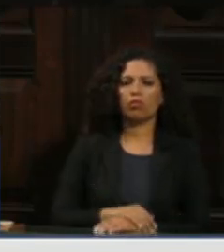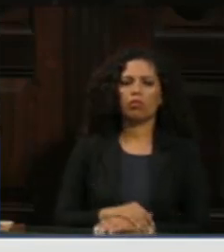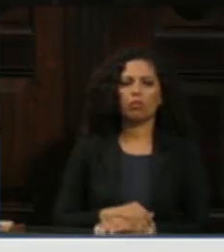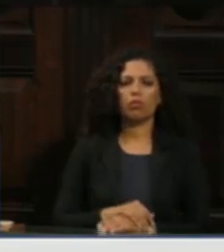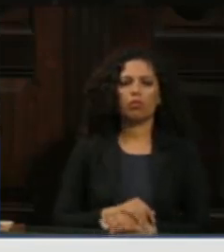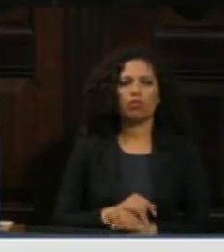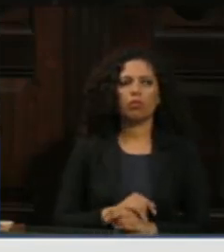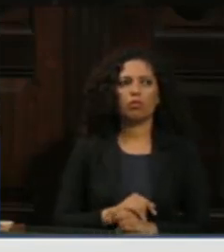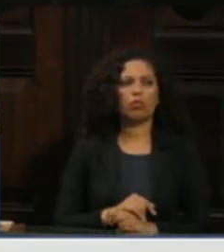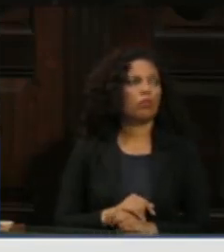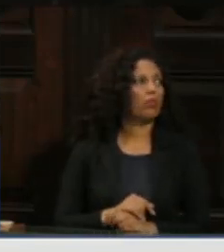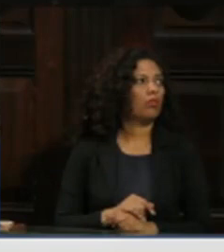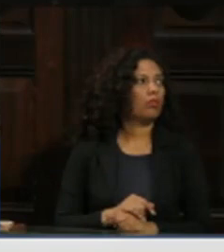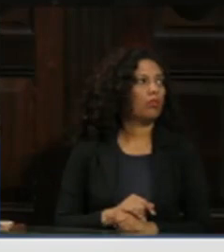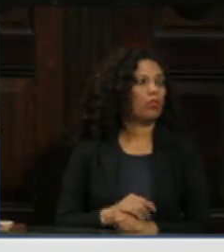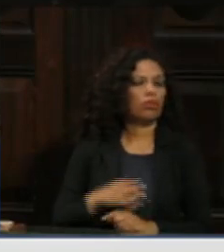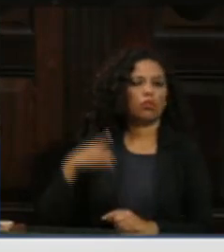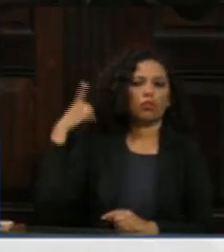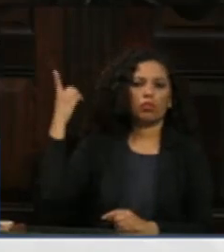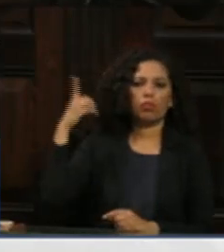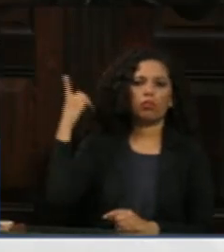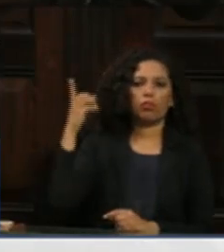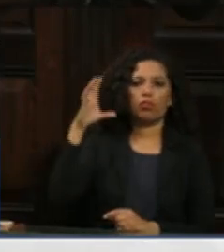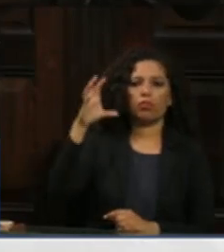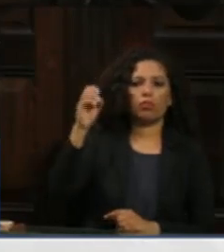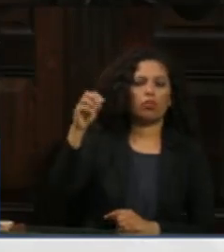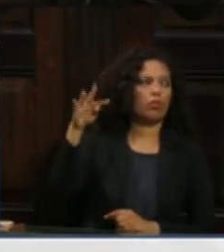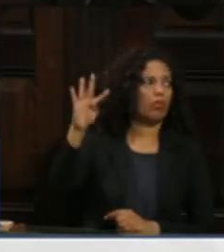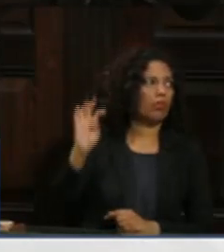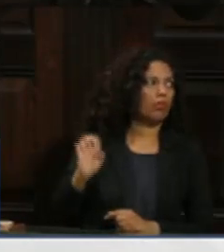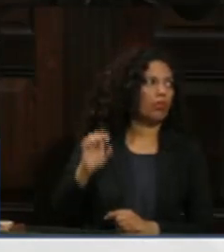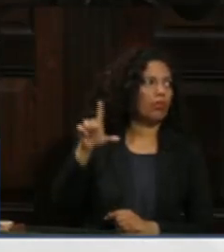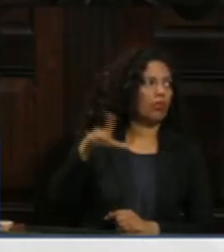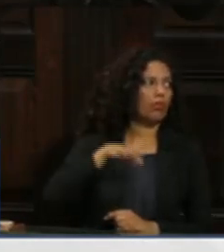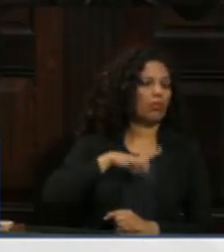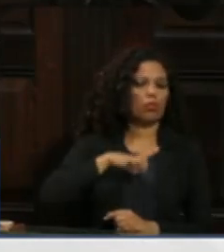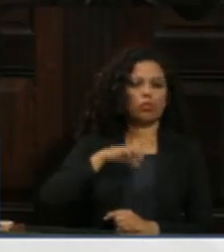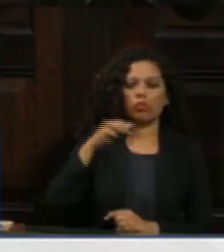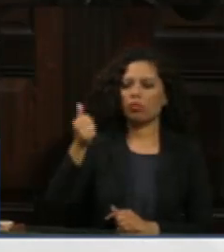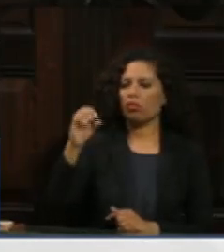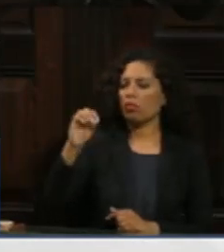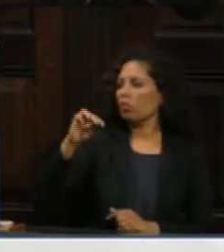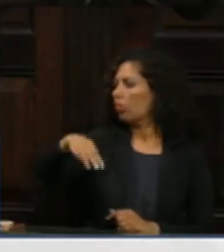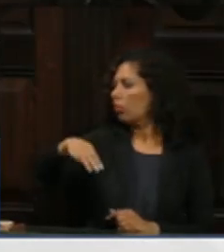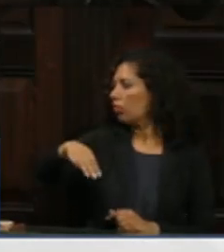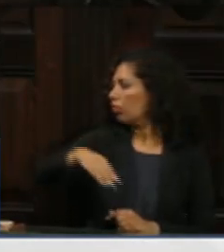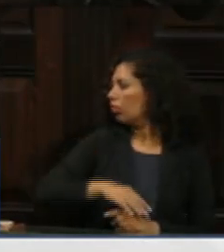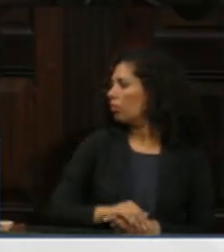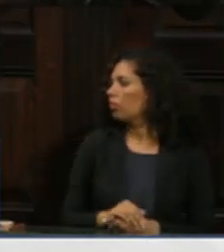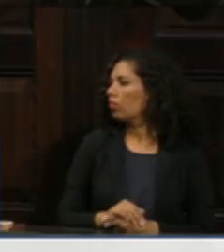Luiz Felipe Conde e à doutora Letícia de Assis. Eu quero pedir desculpas a eles, por